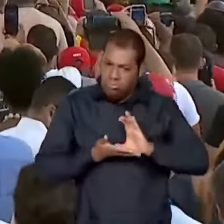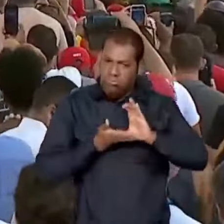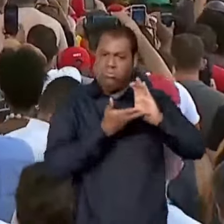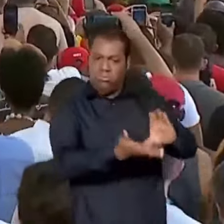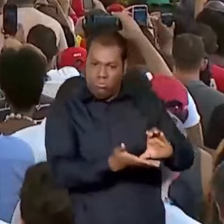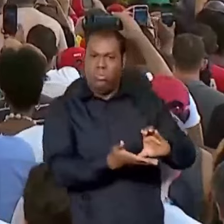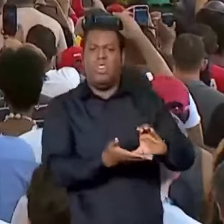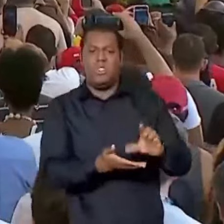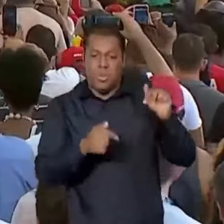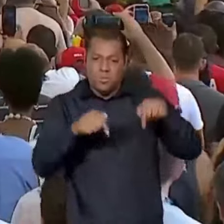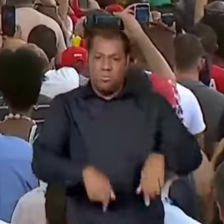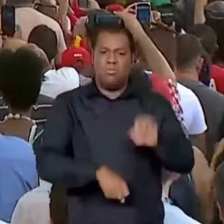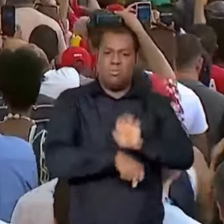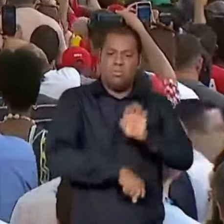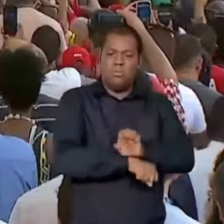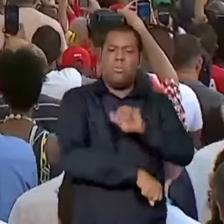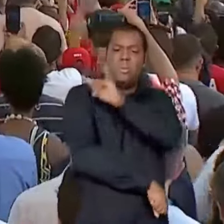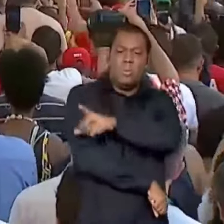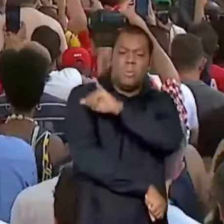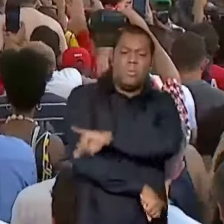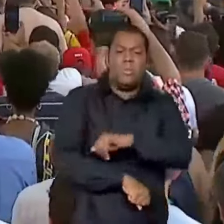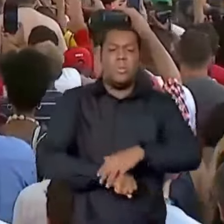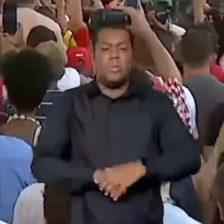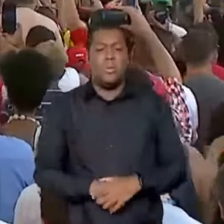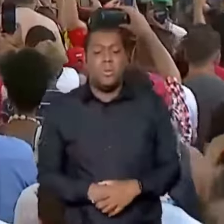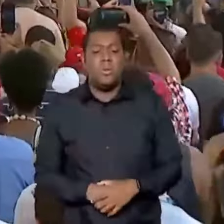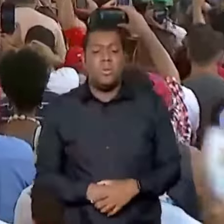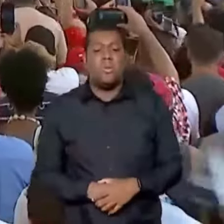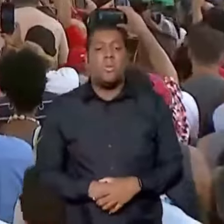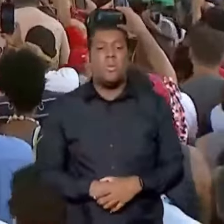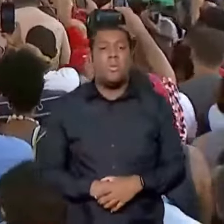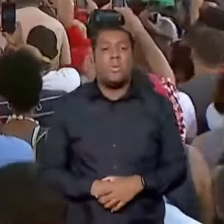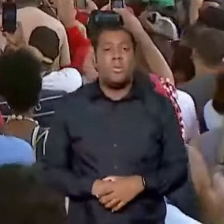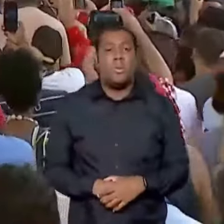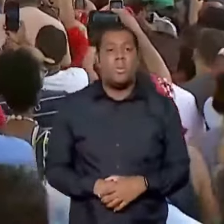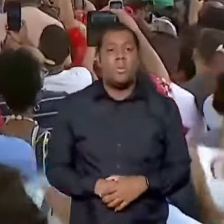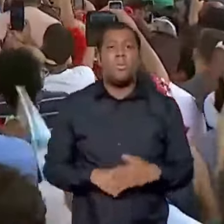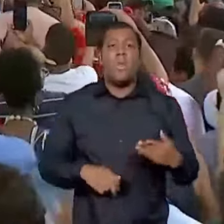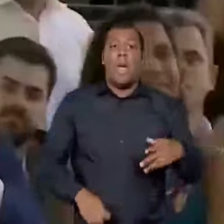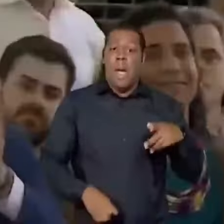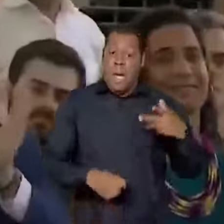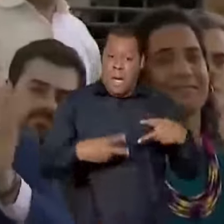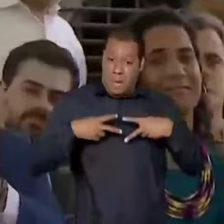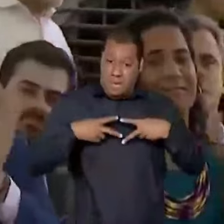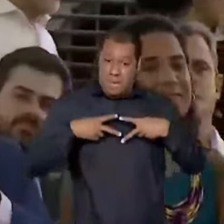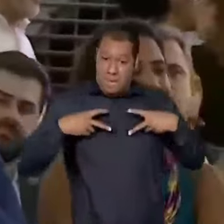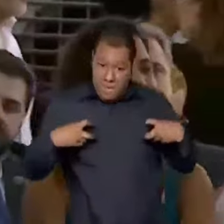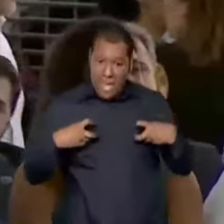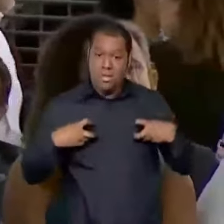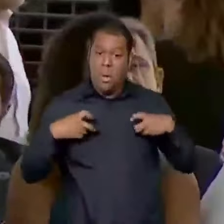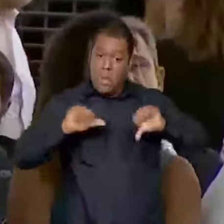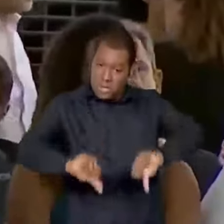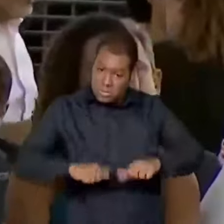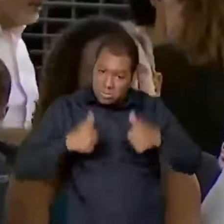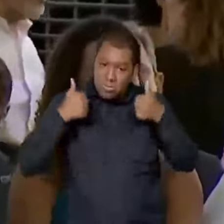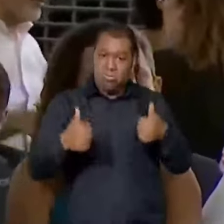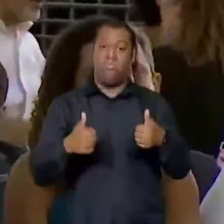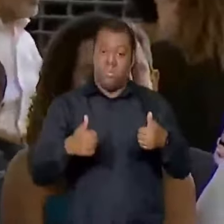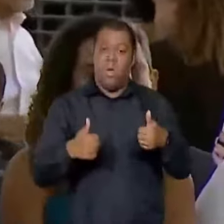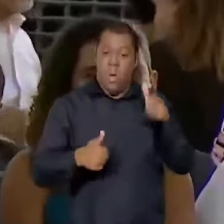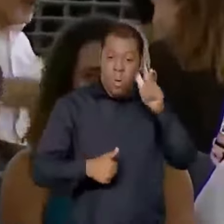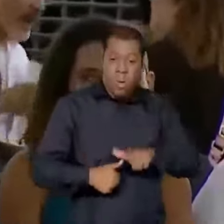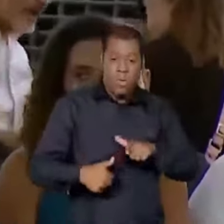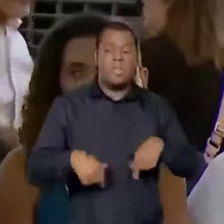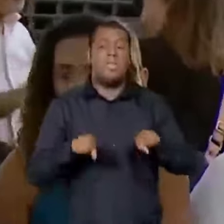da República já investiu. Porque nós estamos recuperando a Petrobras, porque nós vamos recuperar